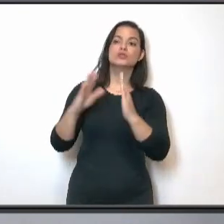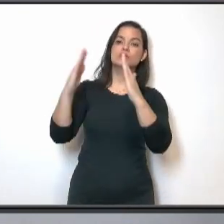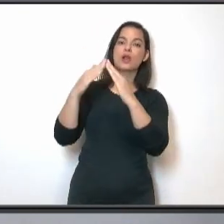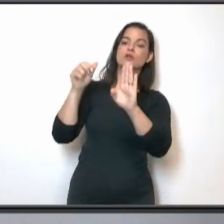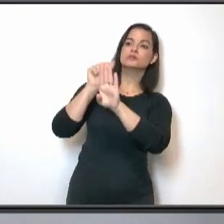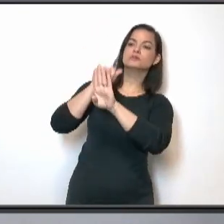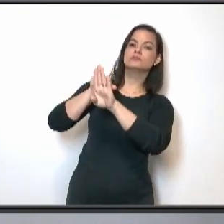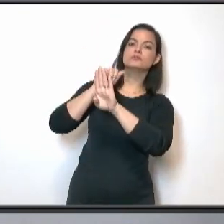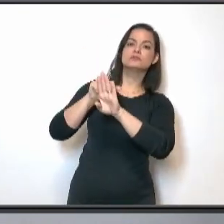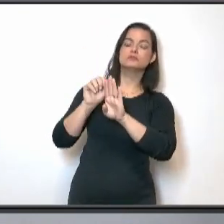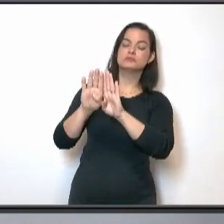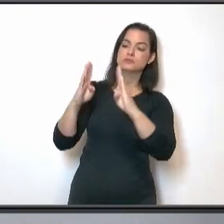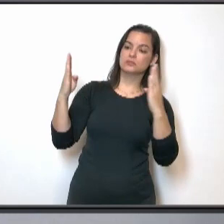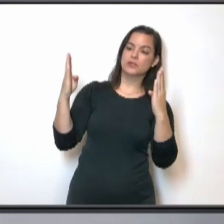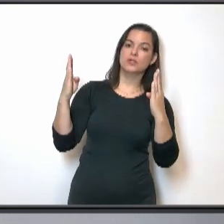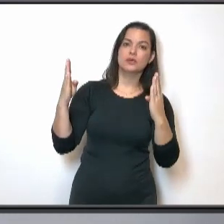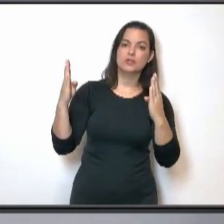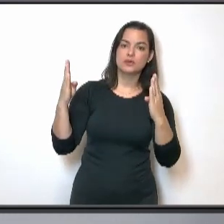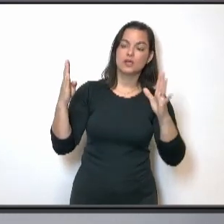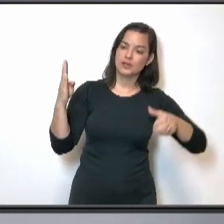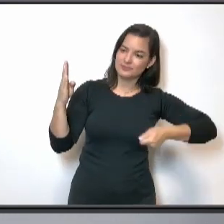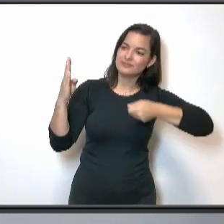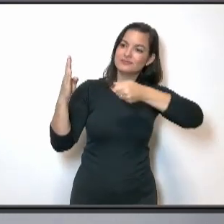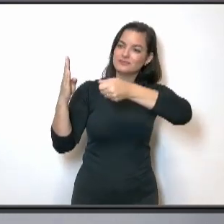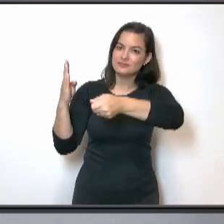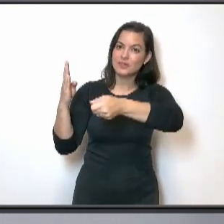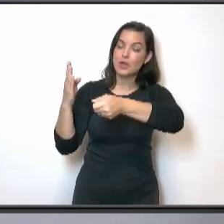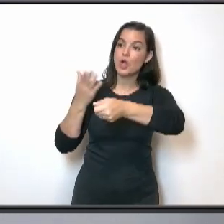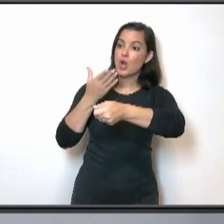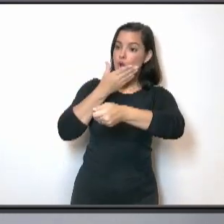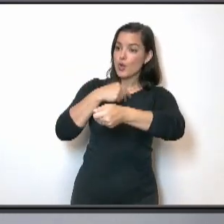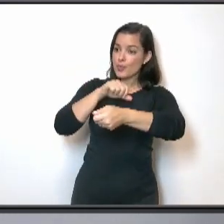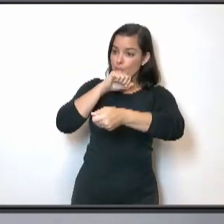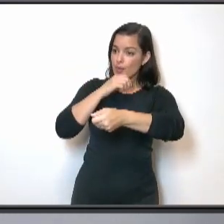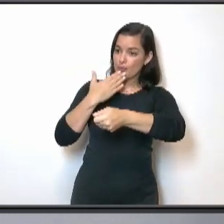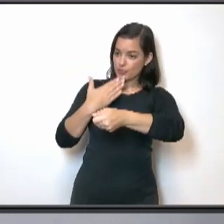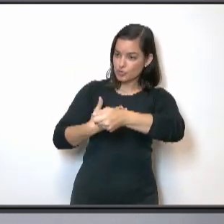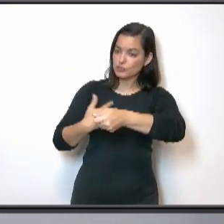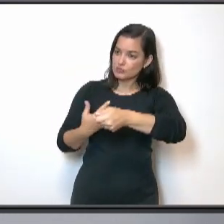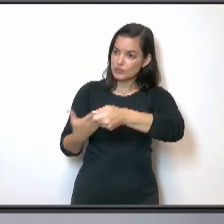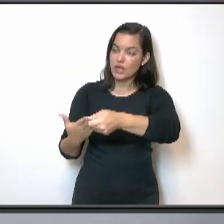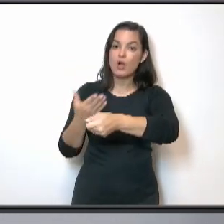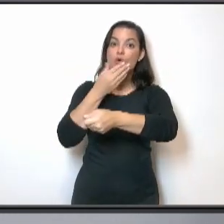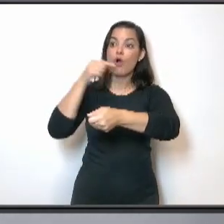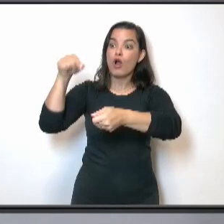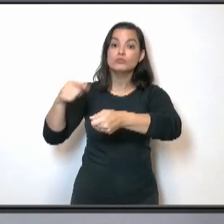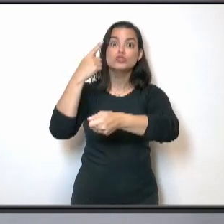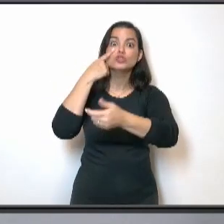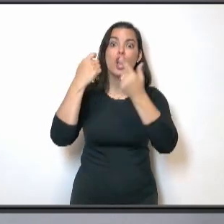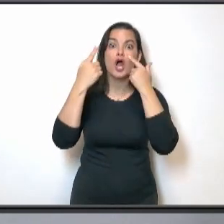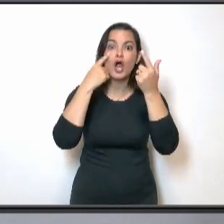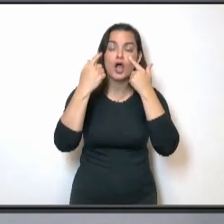irmão, e que ele abriu a porta, e ele então entregou a compra e disse: ó, meu pai pediu para entregar isso aqui para o senhor. Aquele homem caiu em choro.